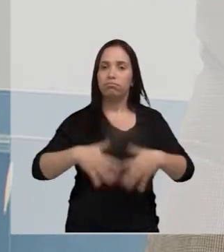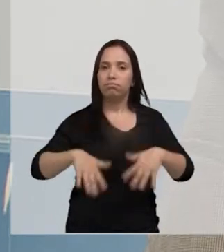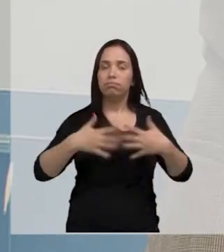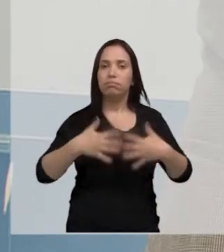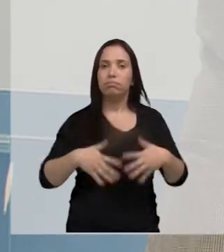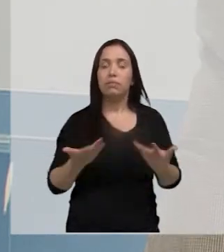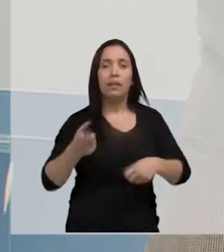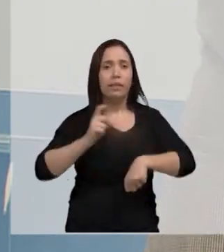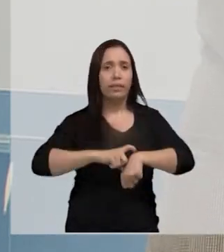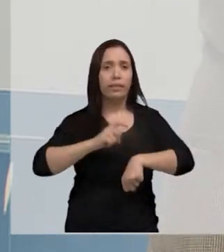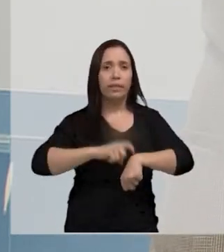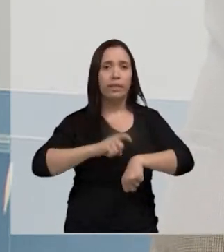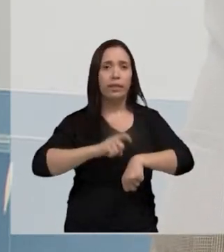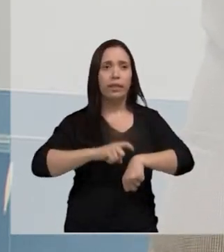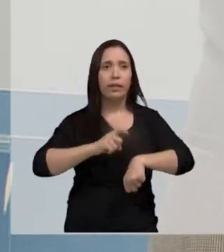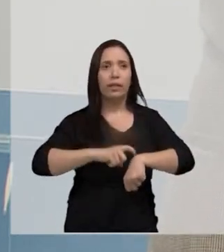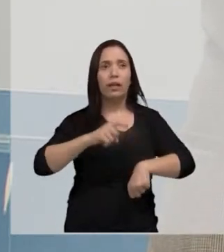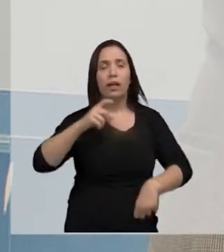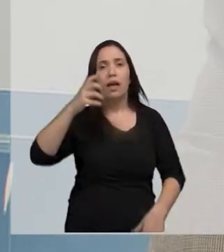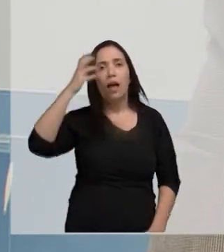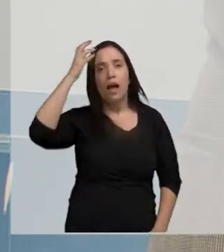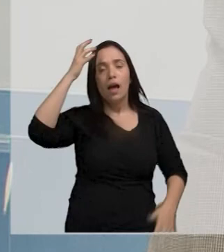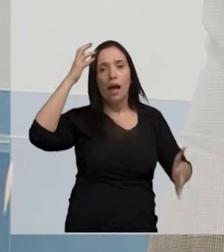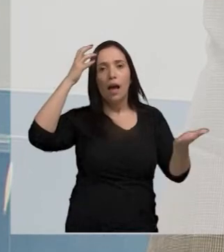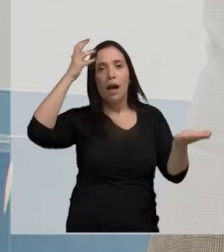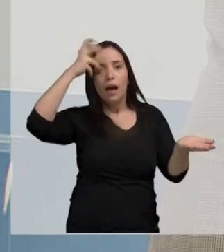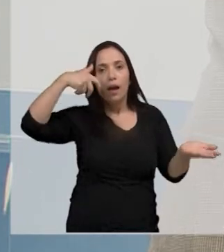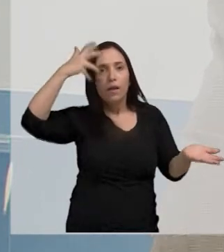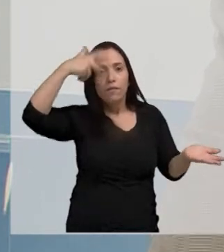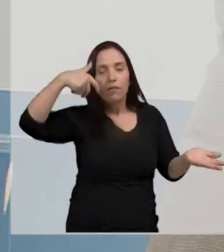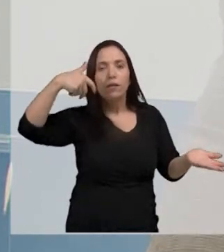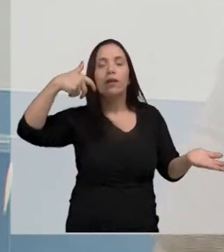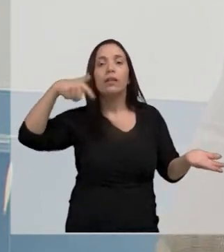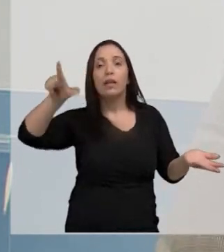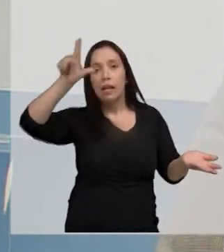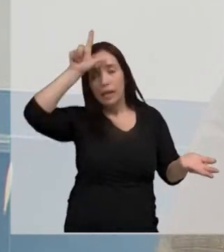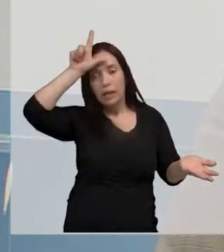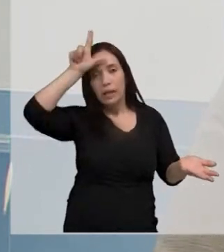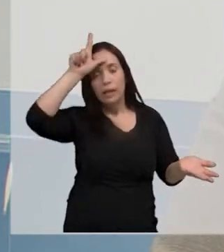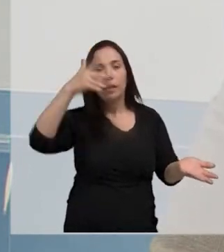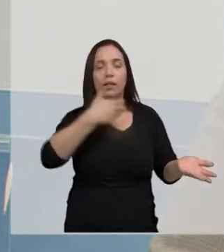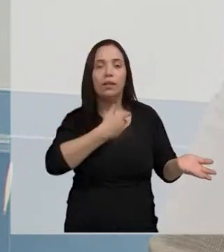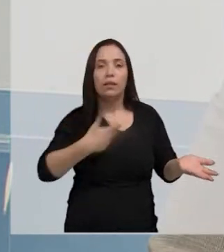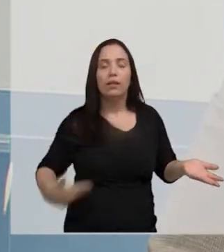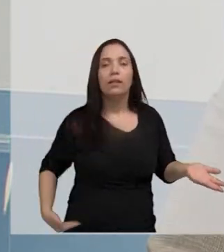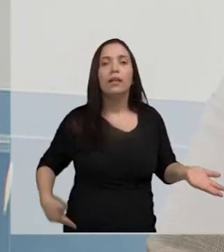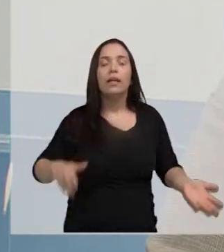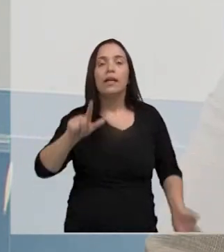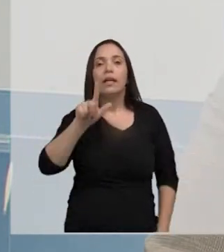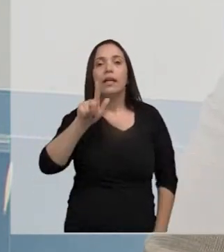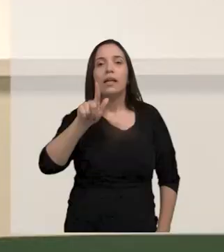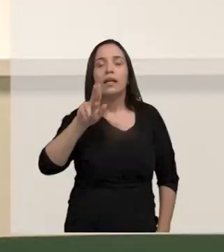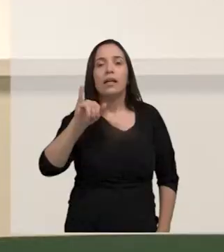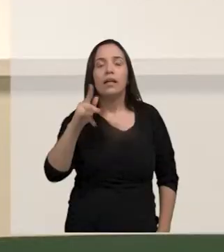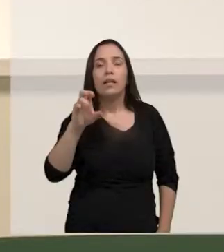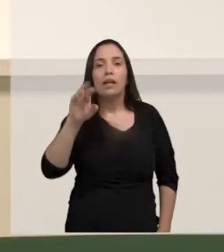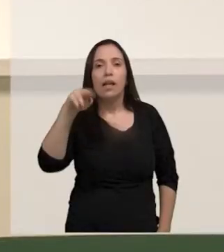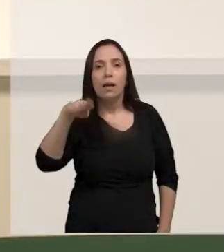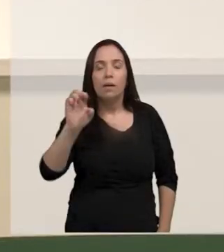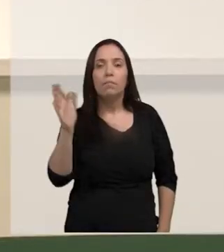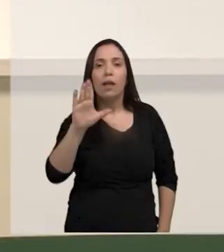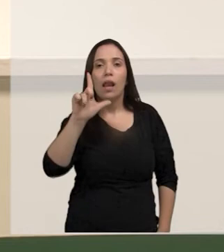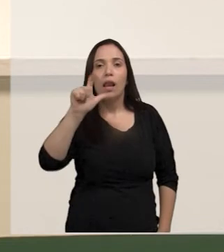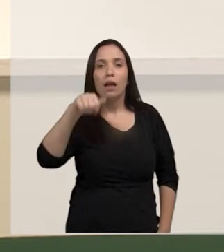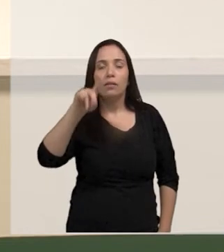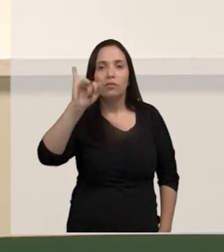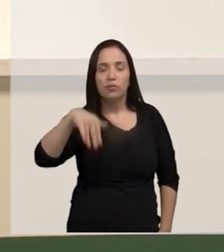ser todos. Olha o tempo que eu tenho aí. Evandro Leitão. Evandro Leitão, é líder do governo, normal. Guilherme Landim. Vamos parar no Guilherme